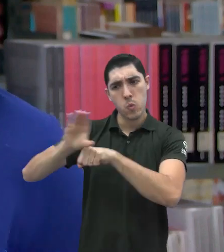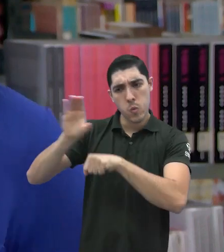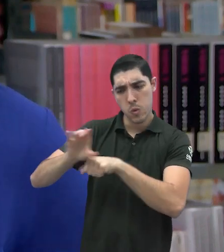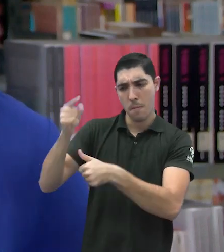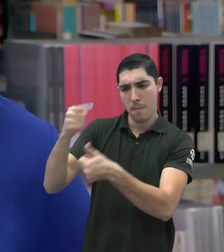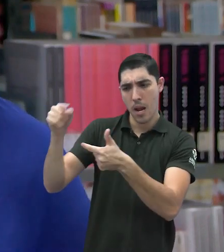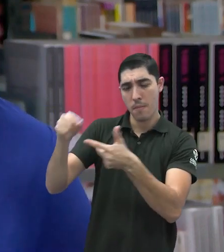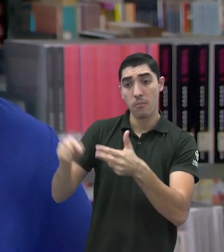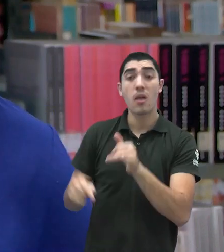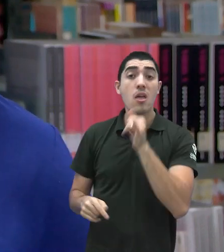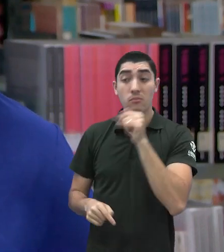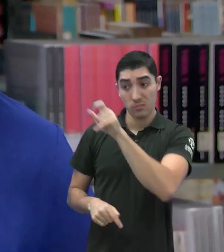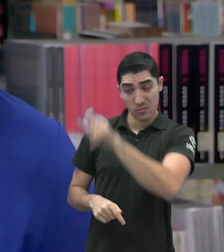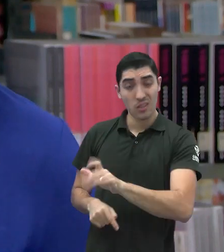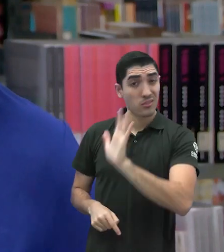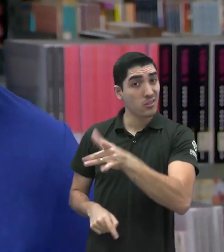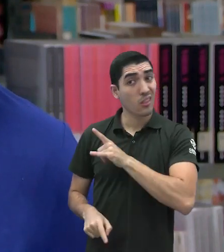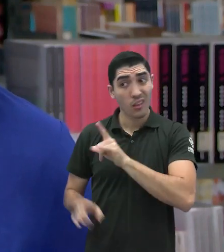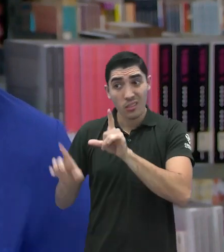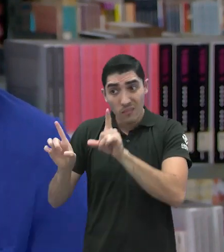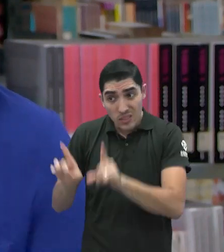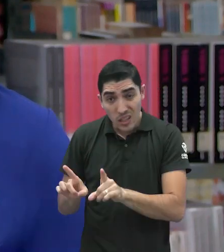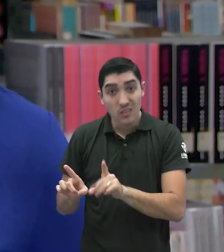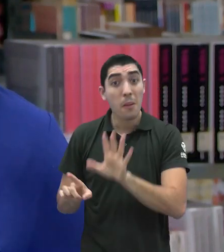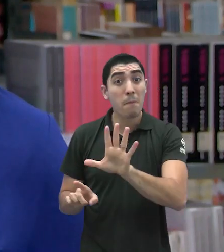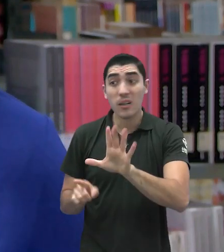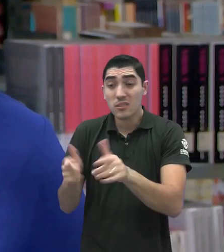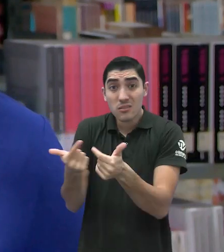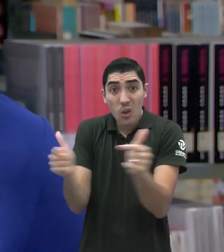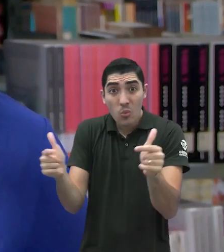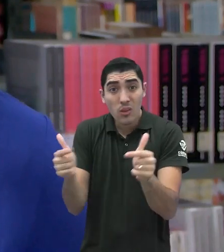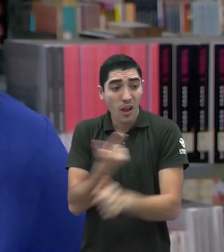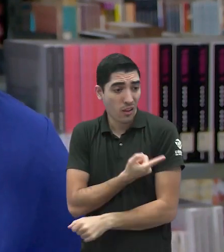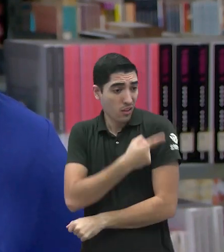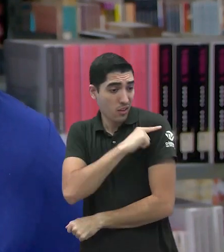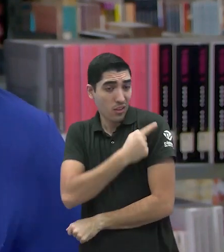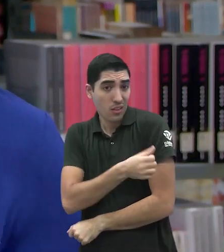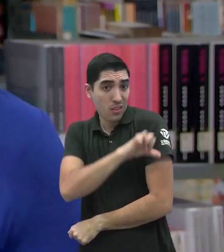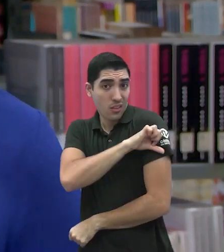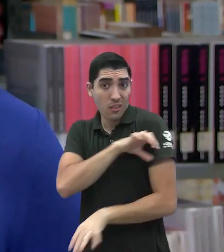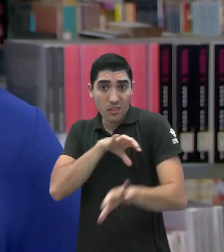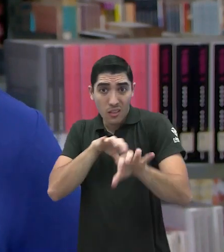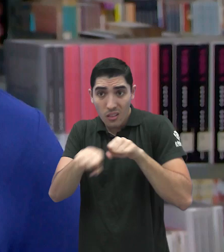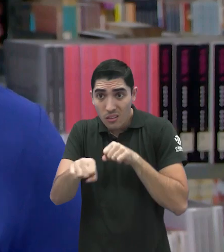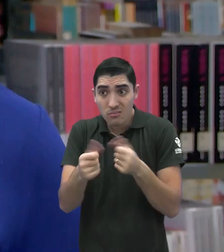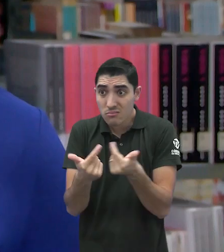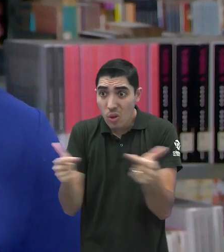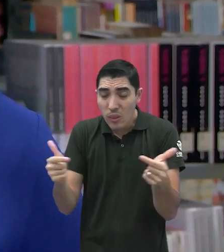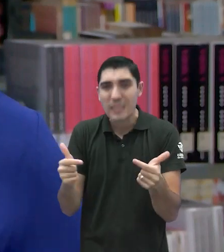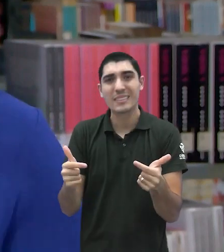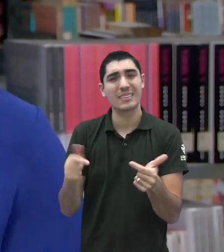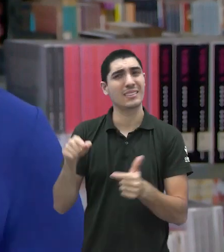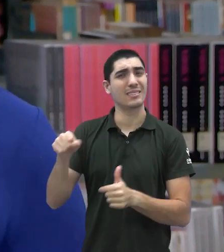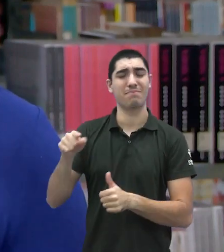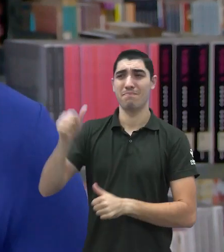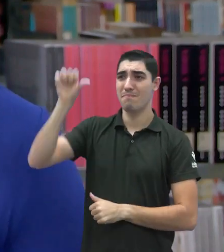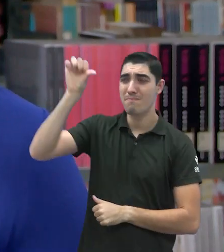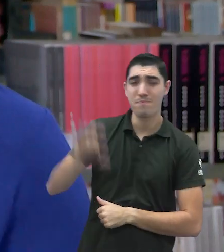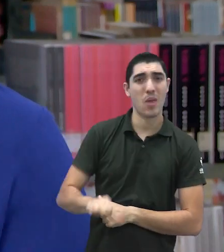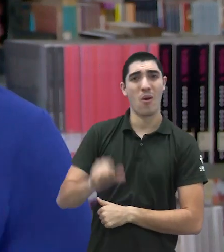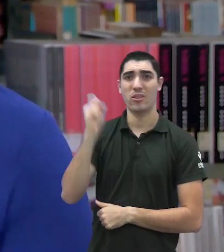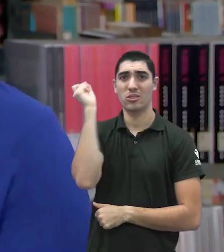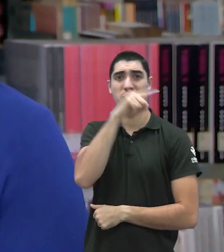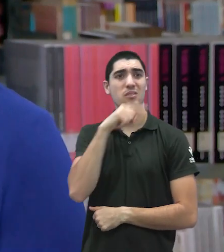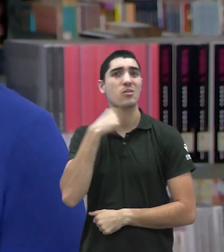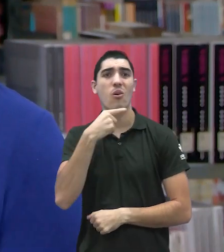dizer, ela já tem a deficiência. Se ela não tem nem a educação básica completa, mais difícil vai ser esse acesso